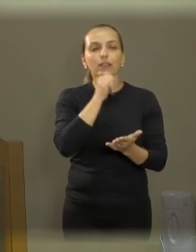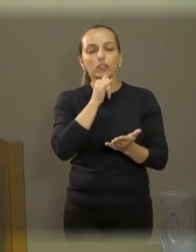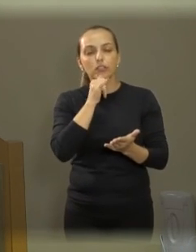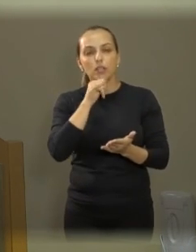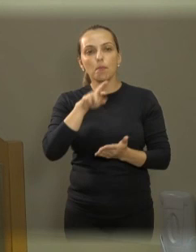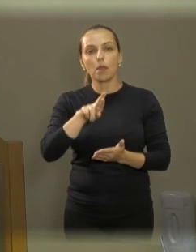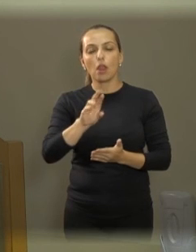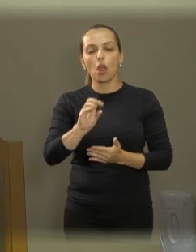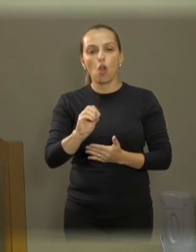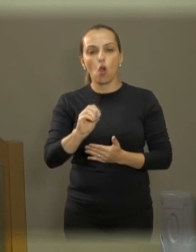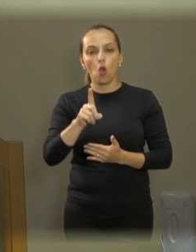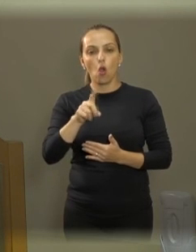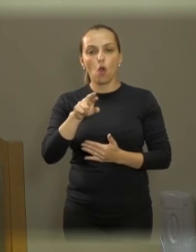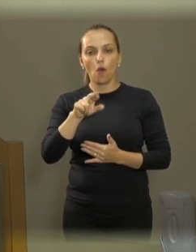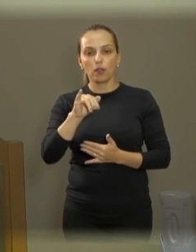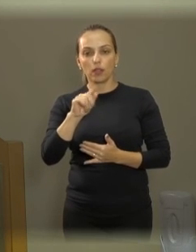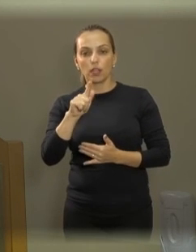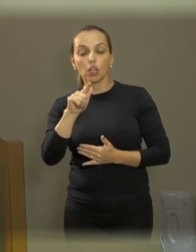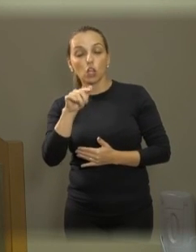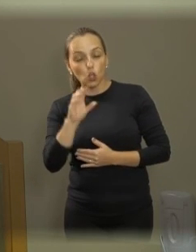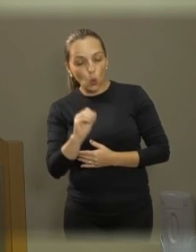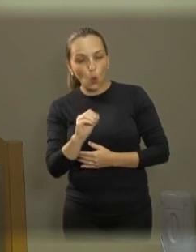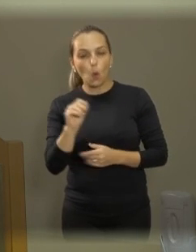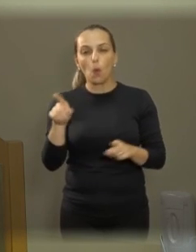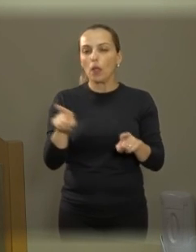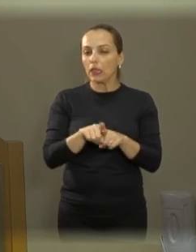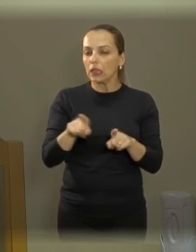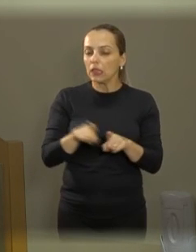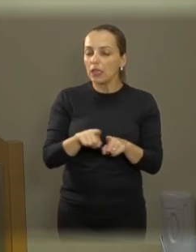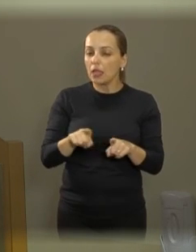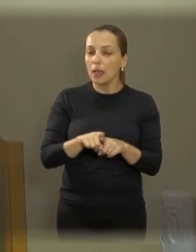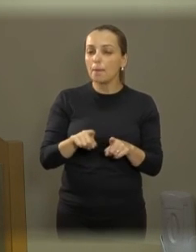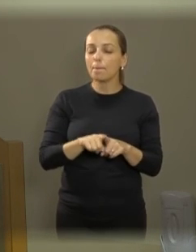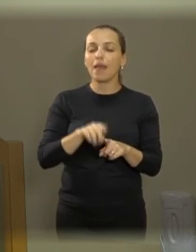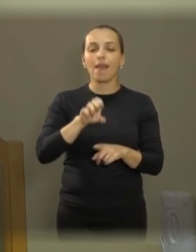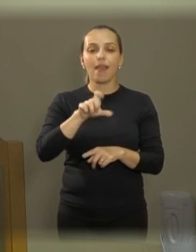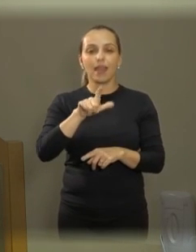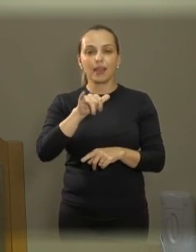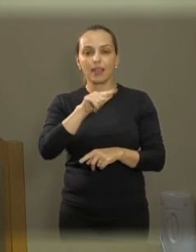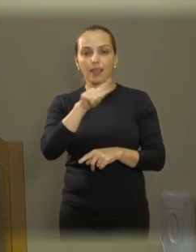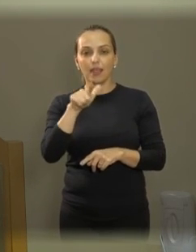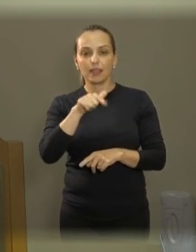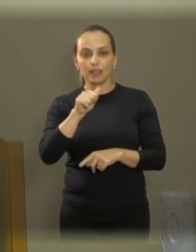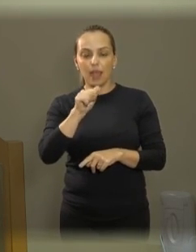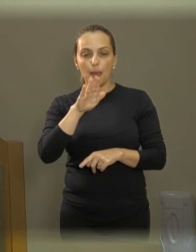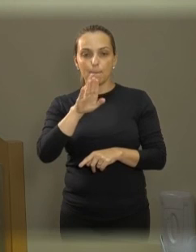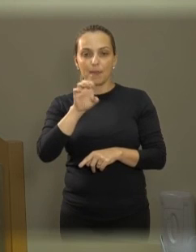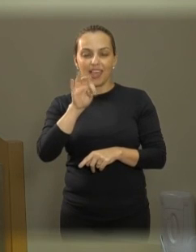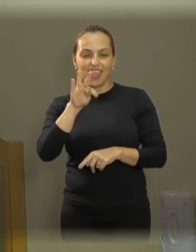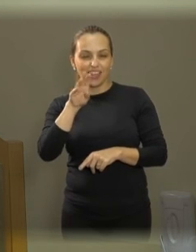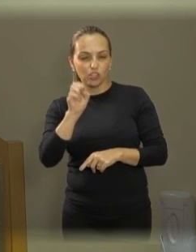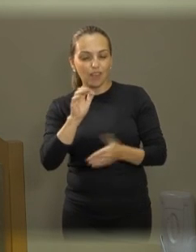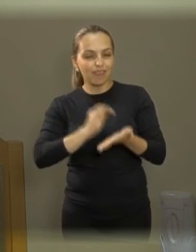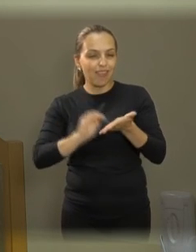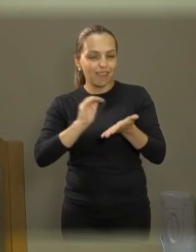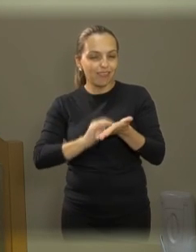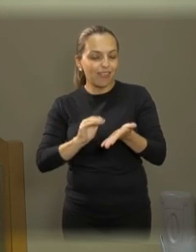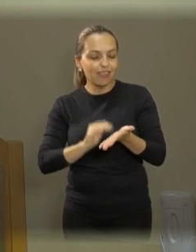a Evangelina, que já trabalhou comigo, a Elizabeth Molo, que foi secretária de